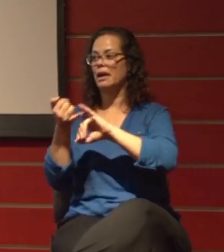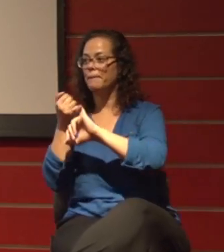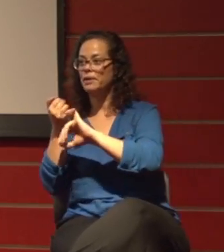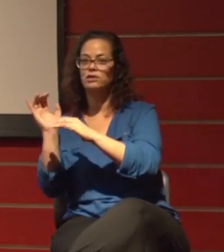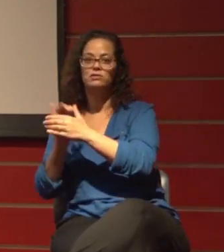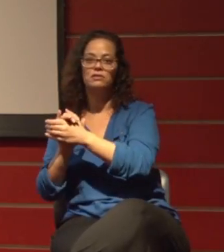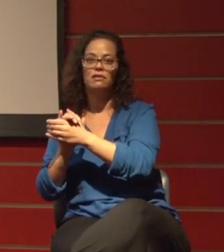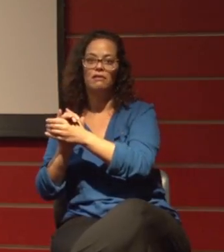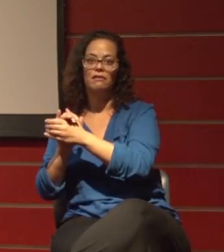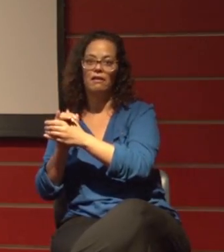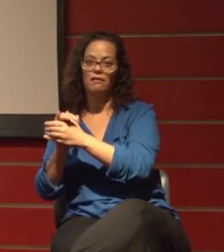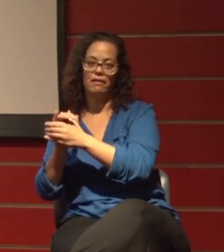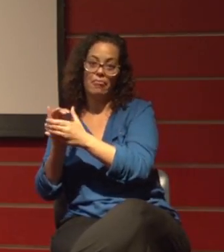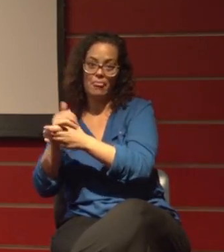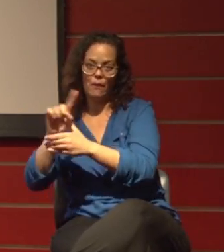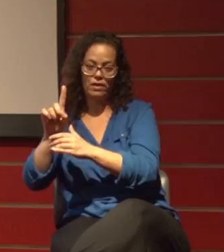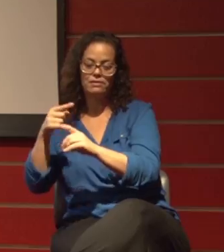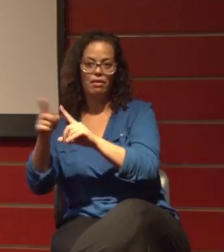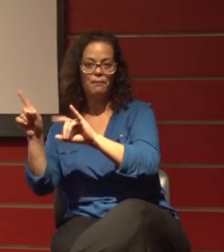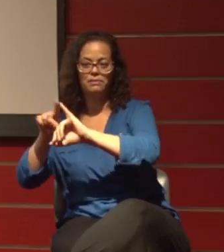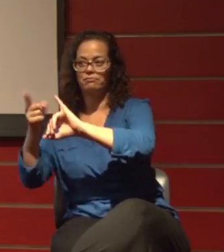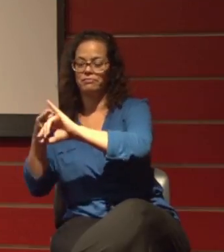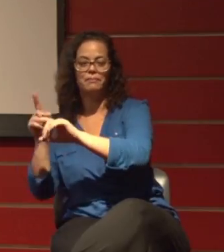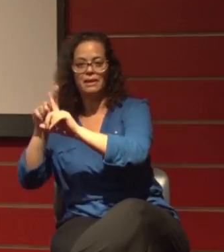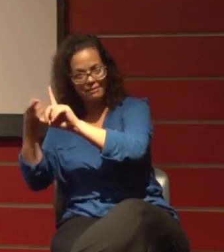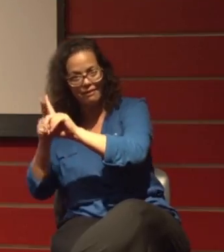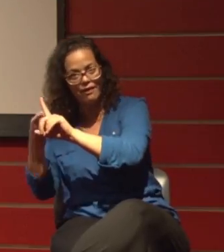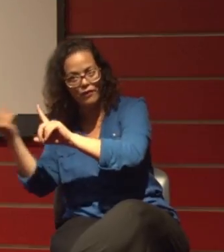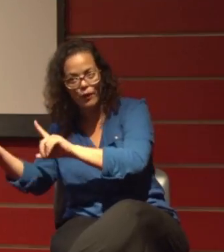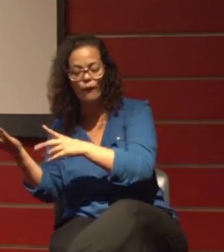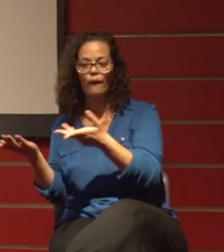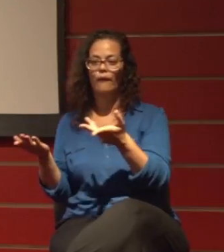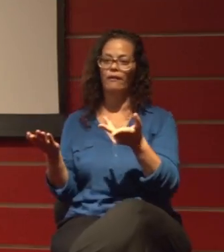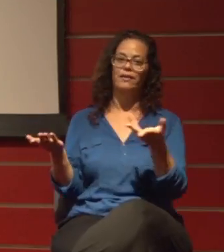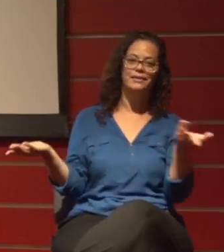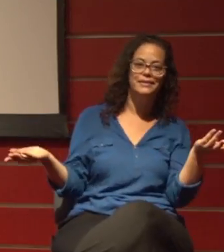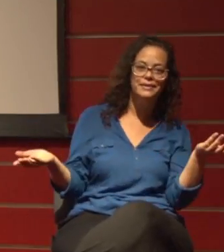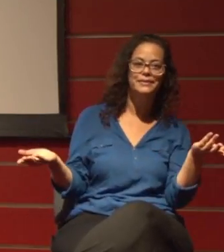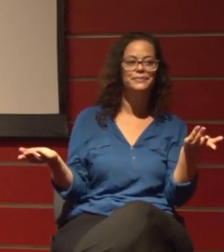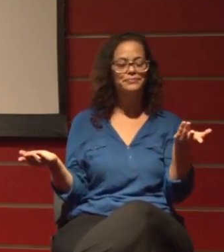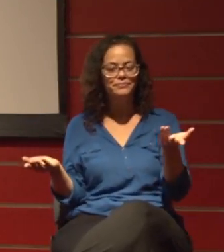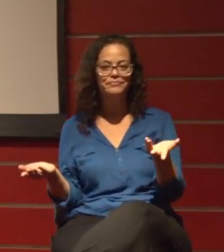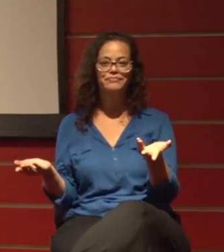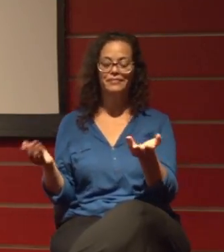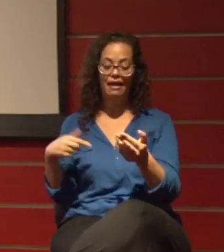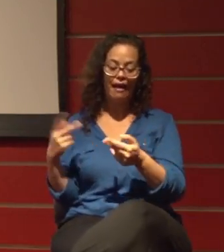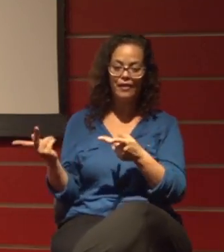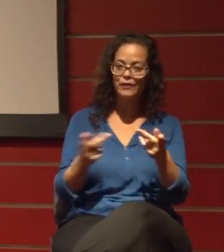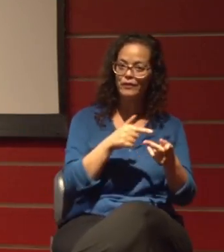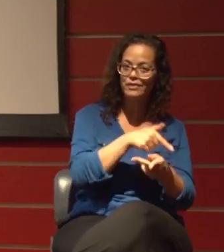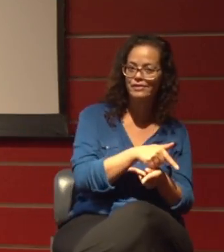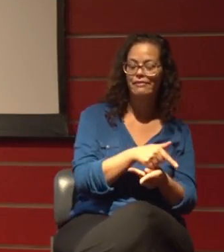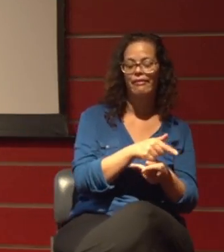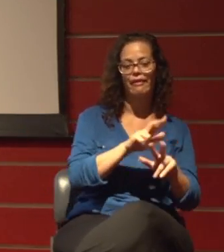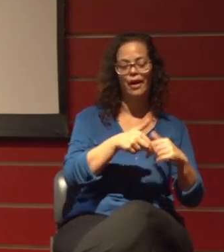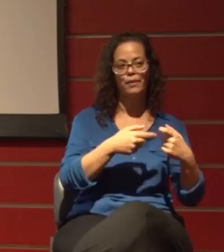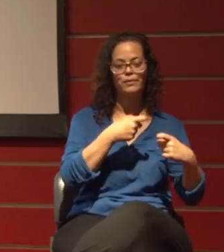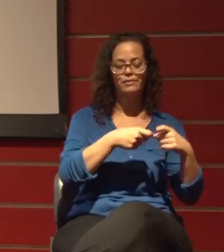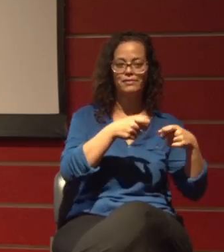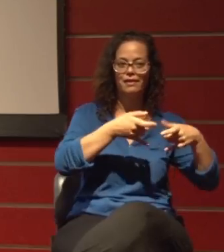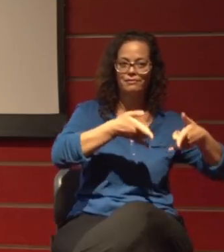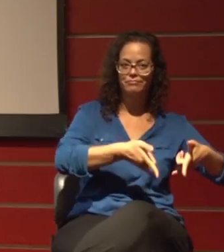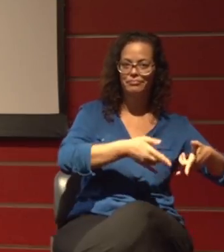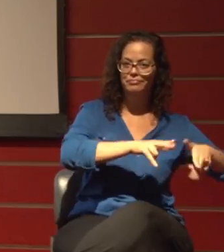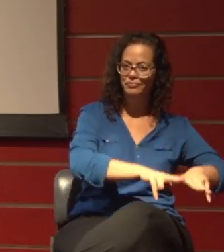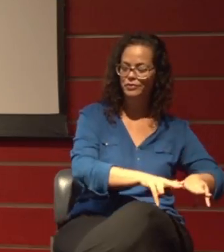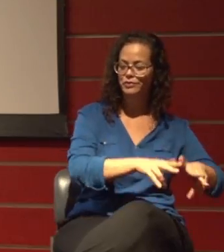caso mas aí a gente tinha aquele em que ele foi visitar os filhos e por isso que eles dormiram juntos né enfim mas a gente pode ir inventando outras